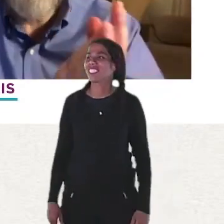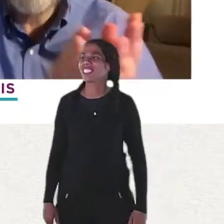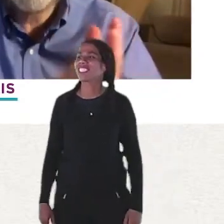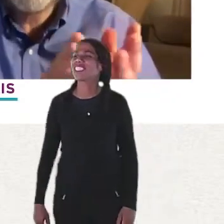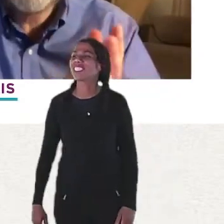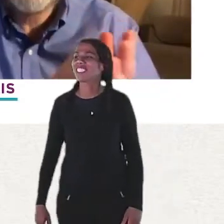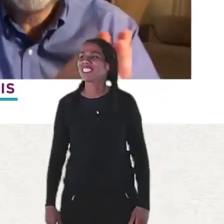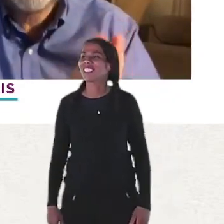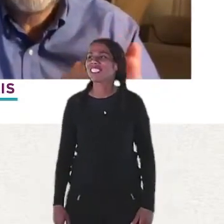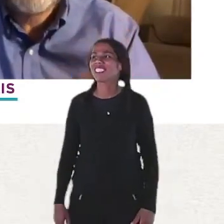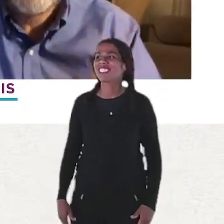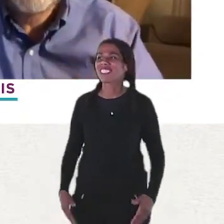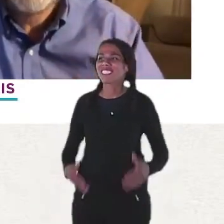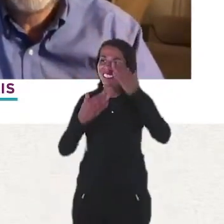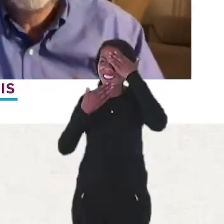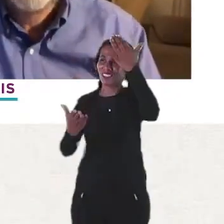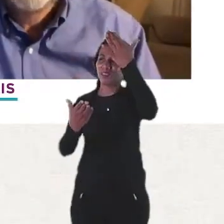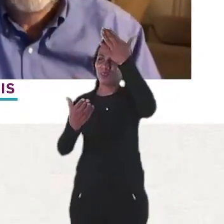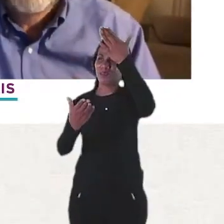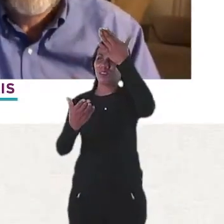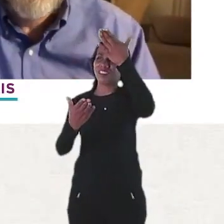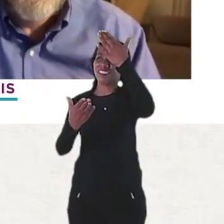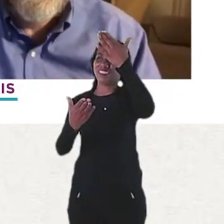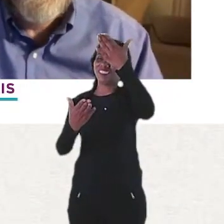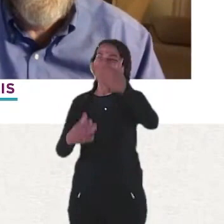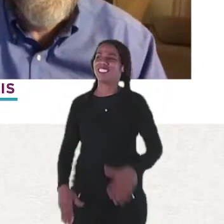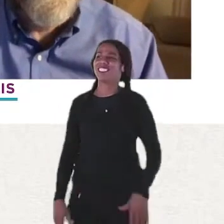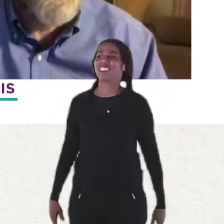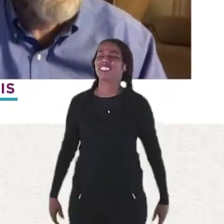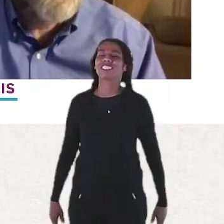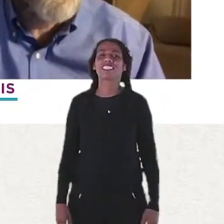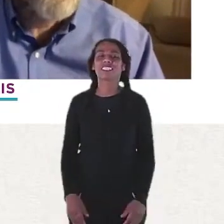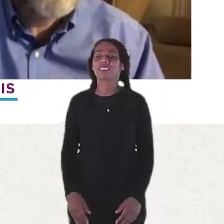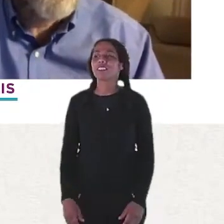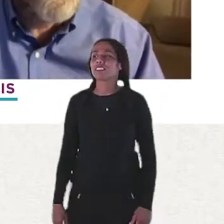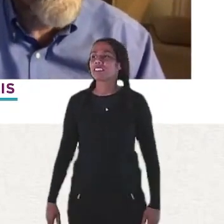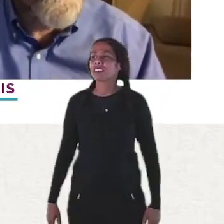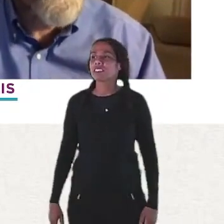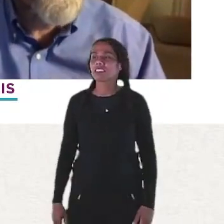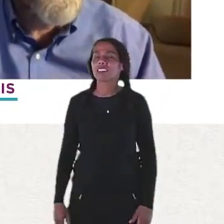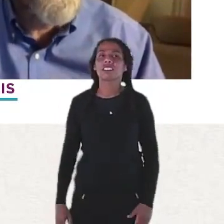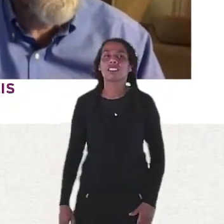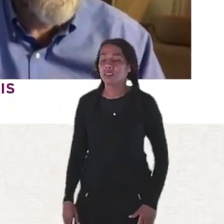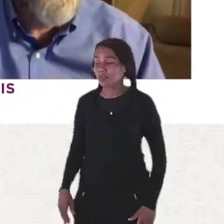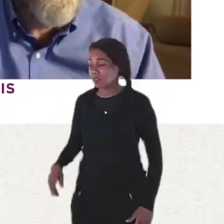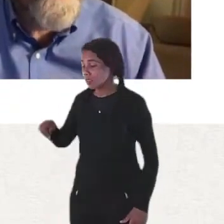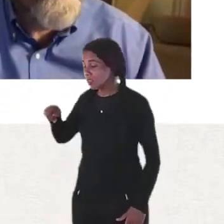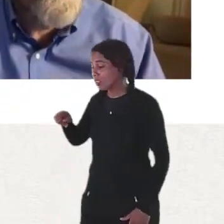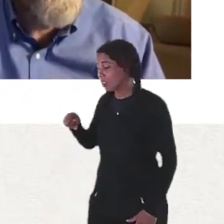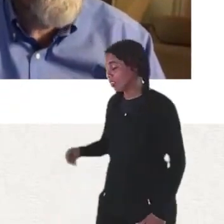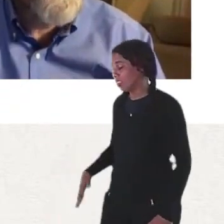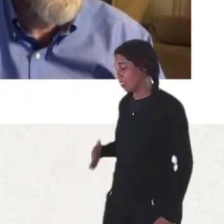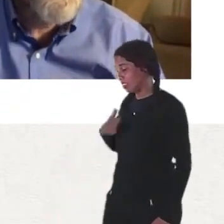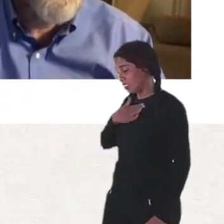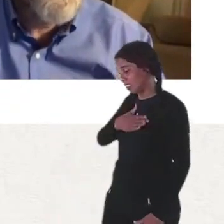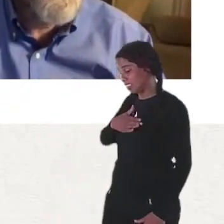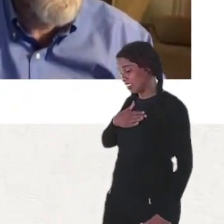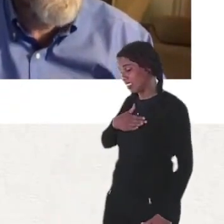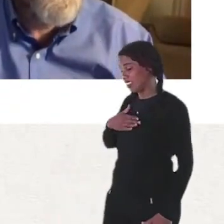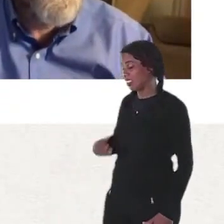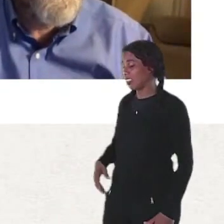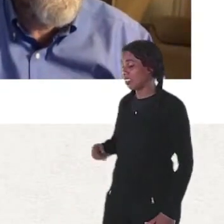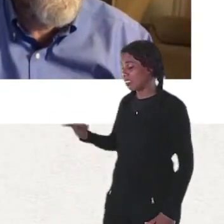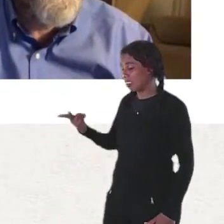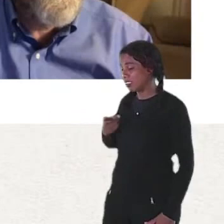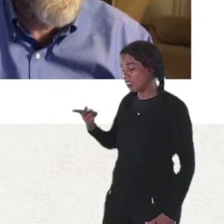Muito obrigado. Trícia. Miguel, querido, nosso tempo acabou. Eu ficaria até amanhã, que quando desligar,